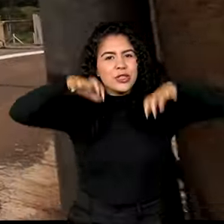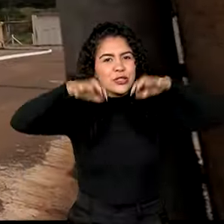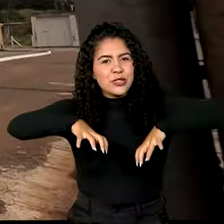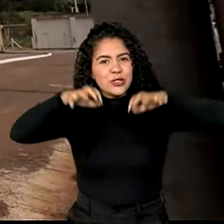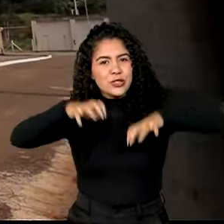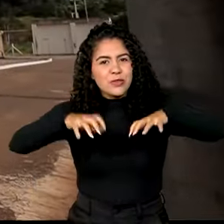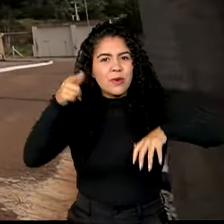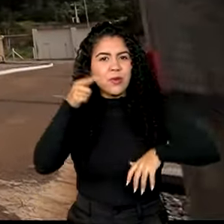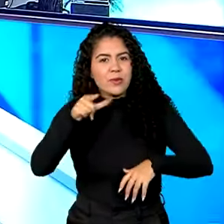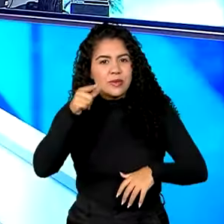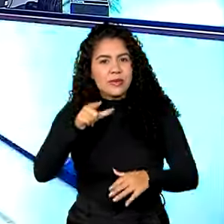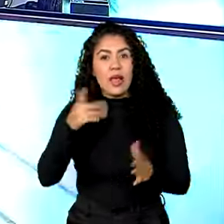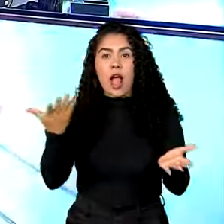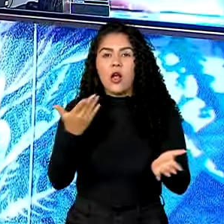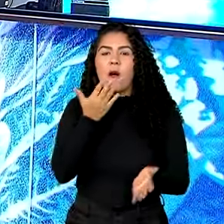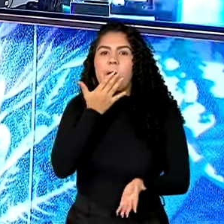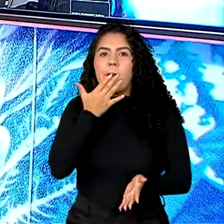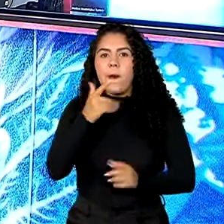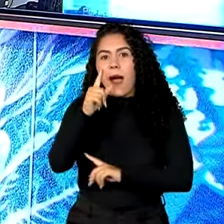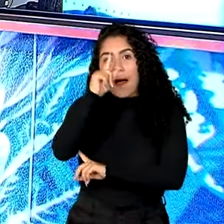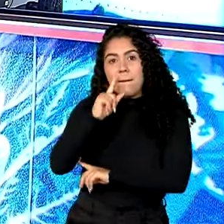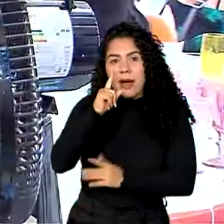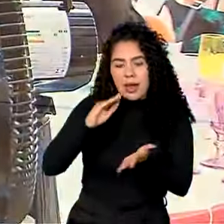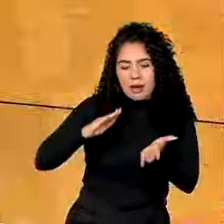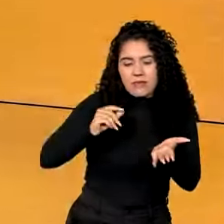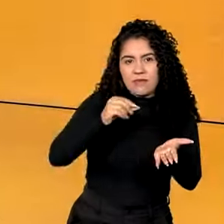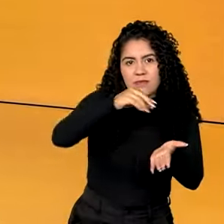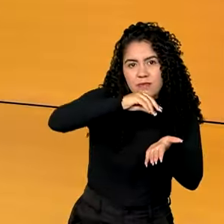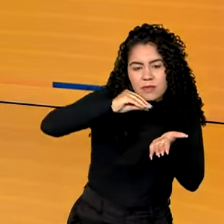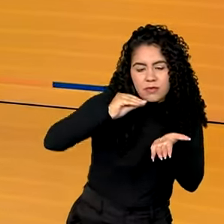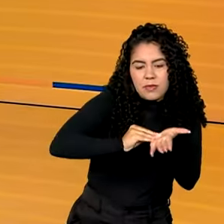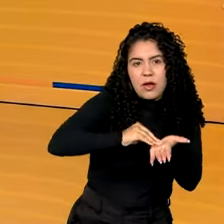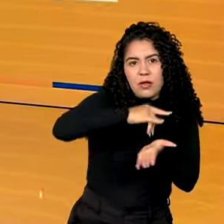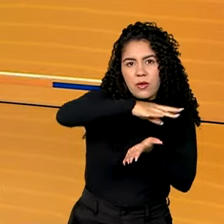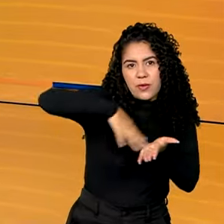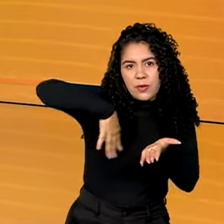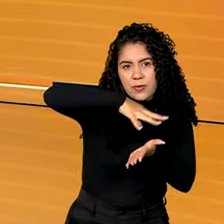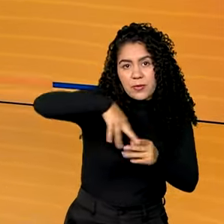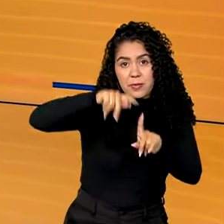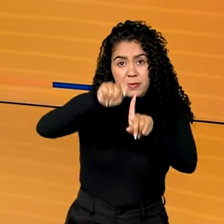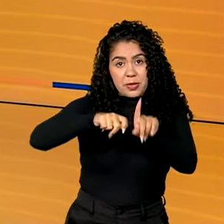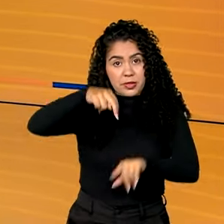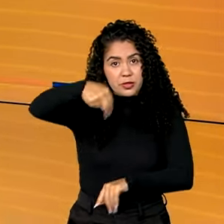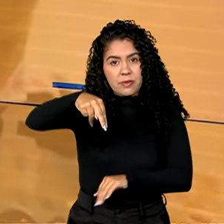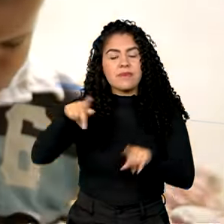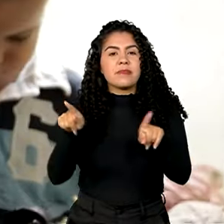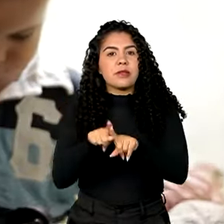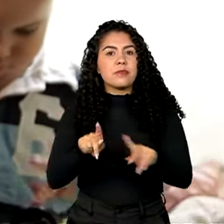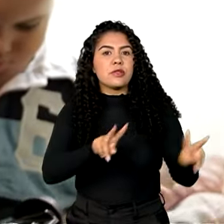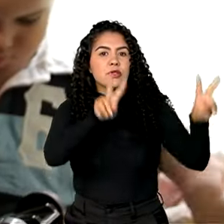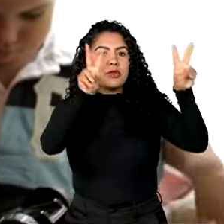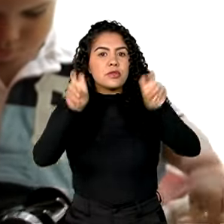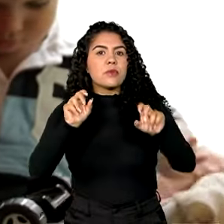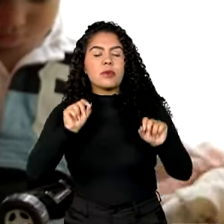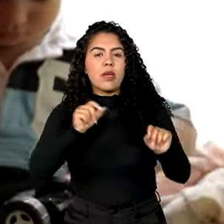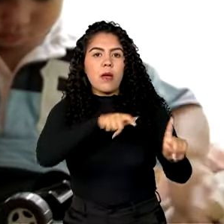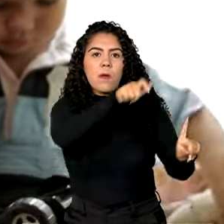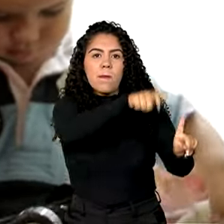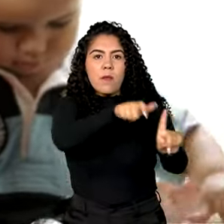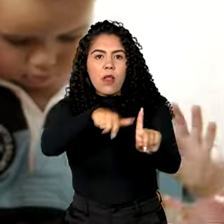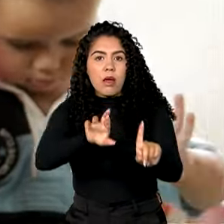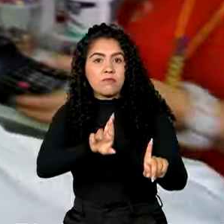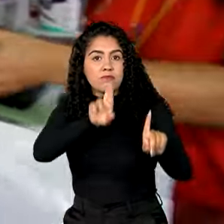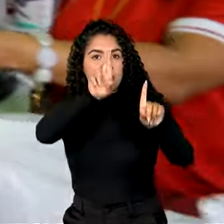decide adotar a bandeira amarela no mês de novembro. E mais, cresce o número de lares chefiados por mulheres no